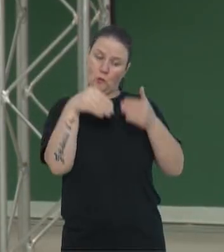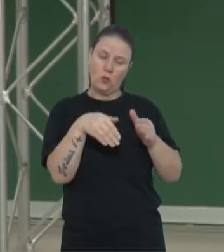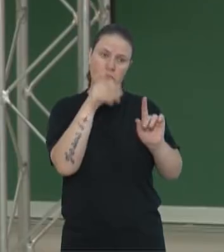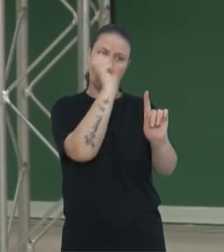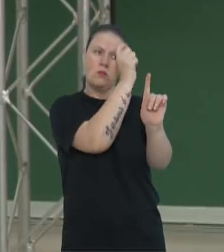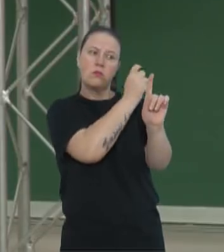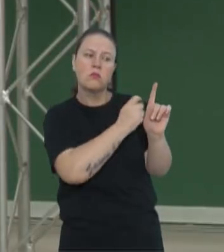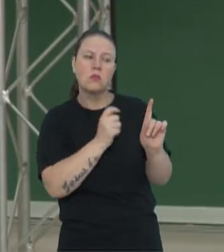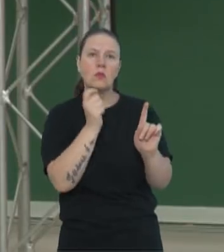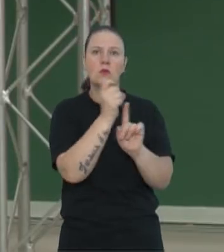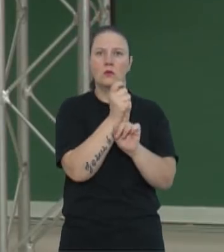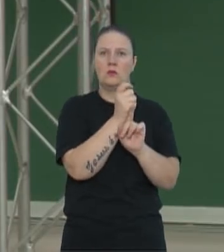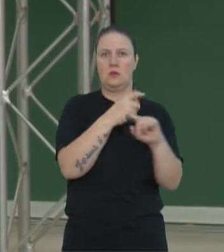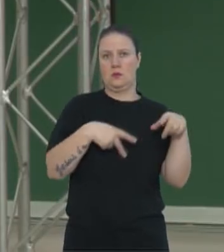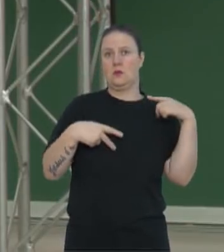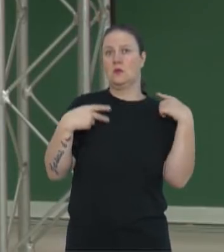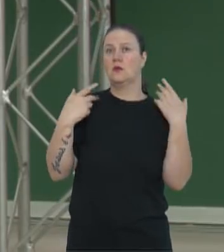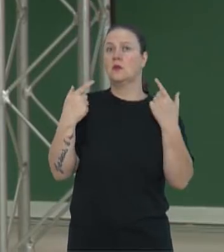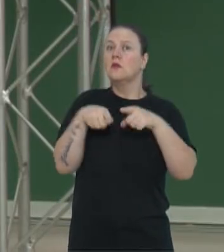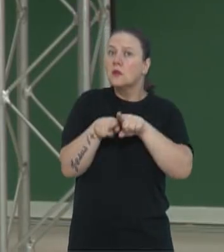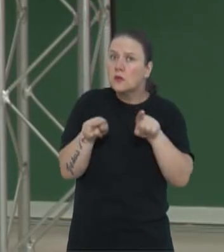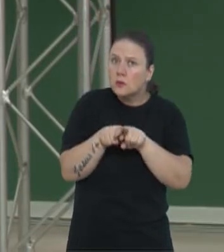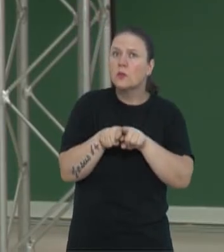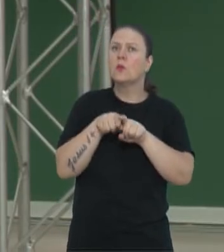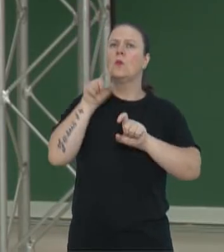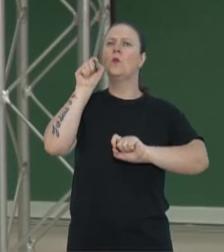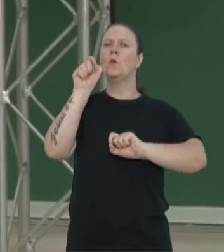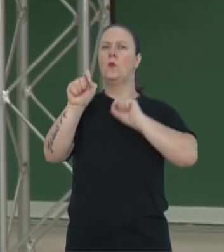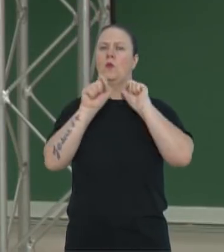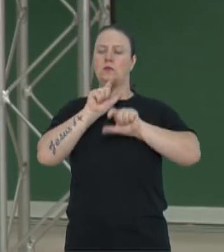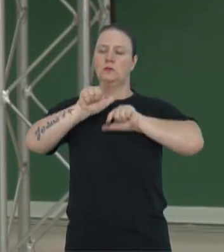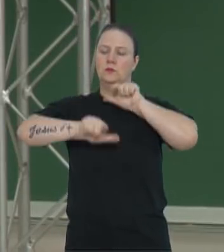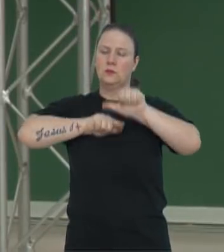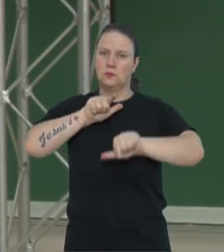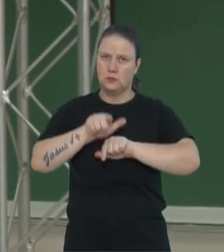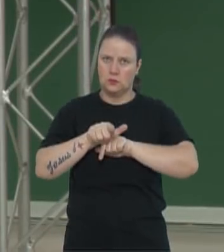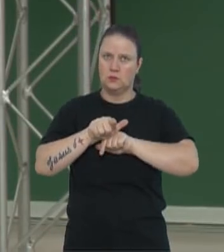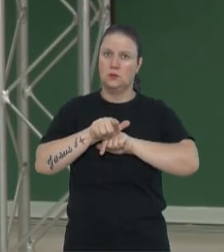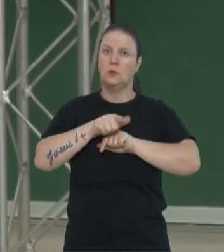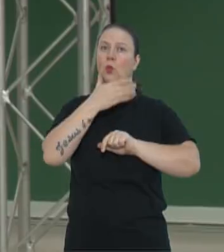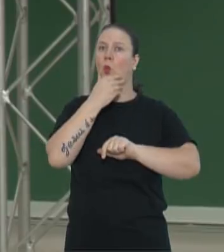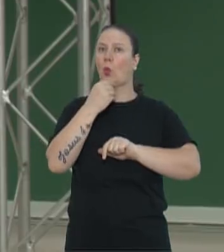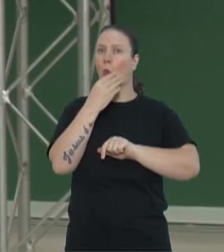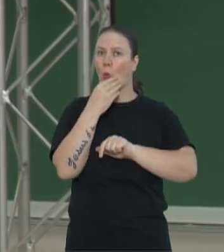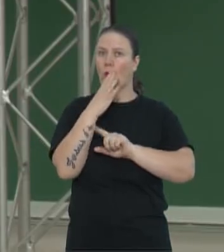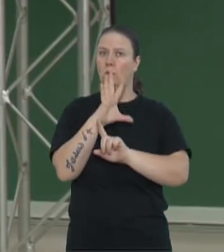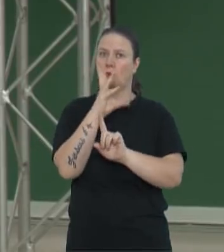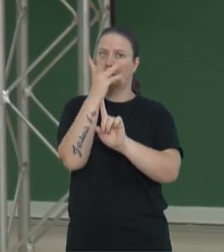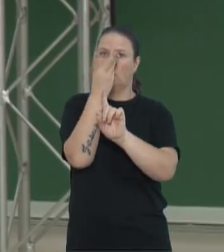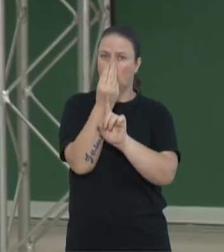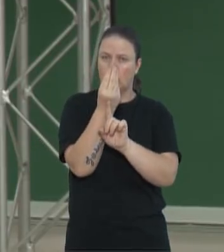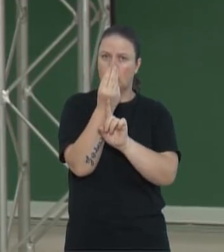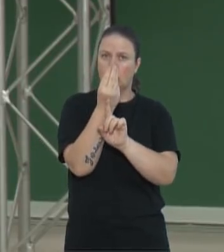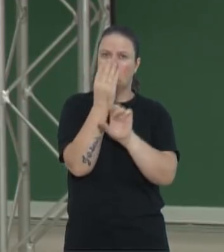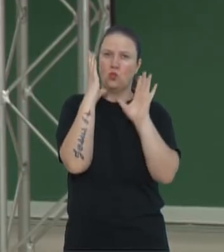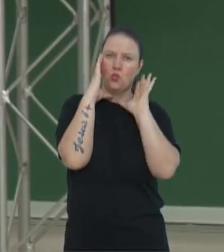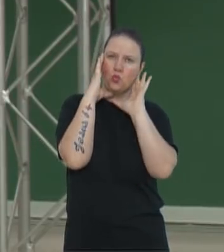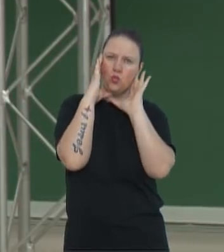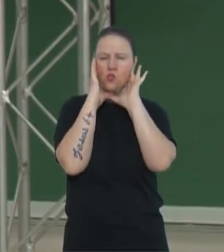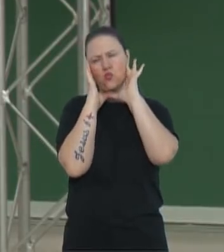passada, e a gente vai focar aqui nesse trabalho do Hall Houseman, que é a cabeça